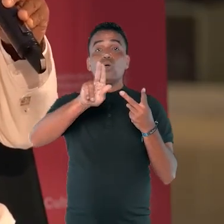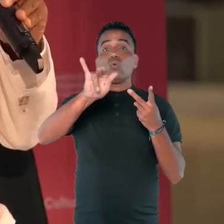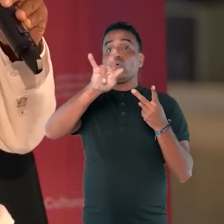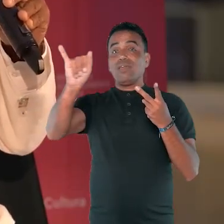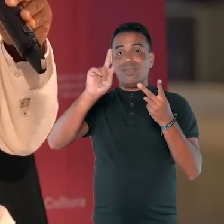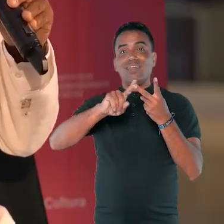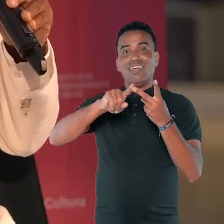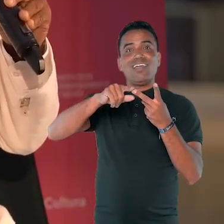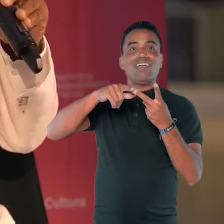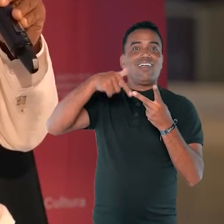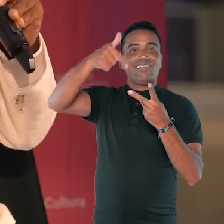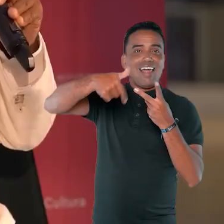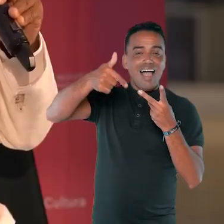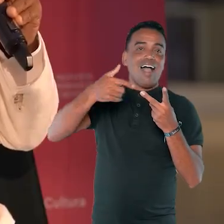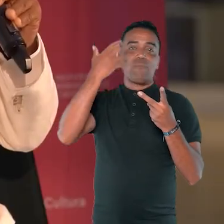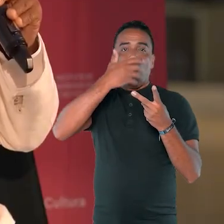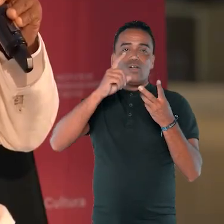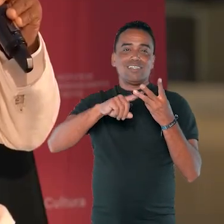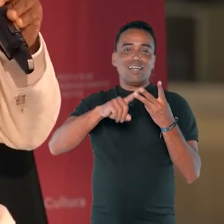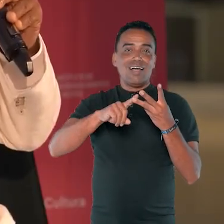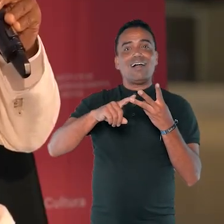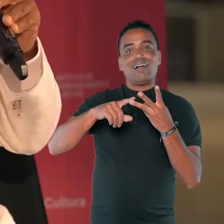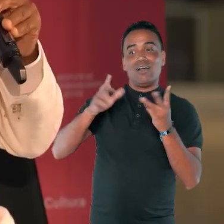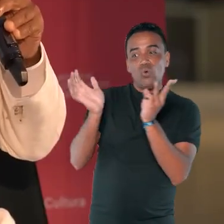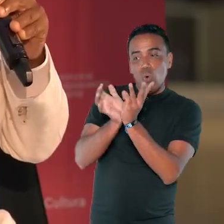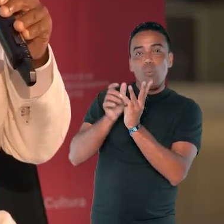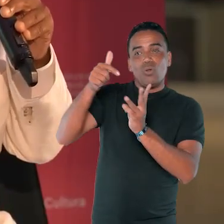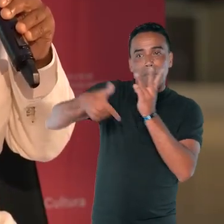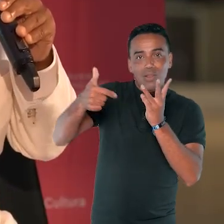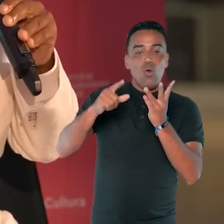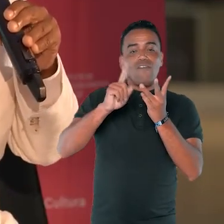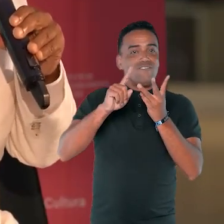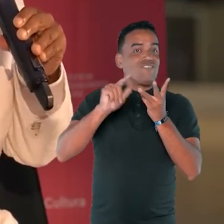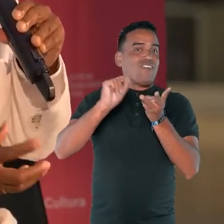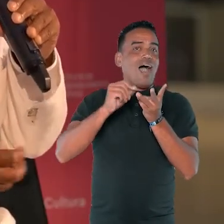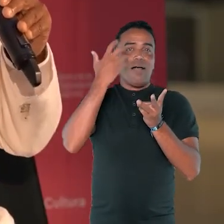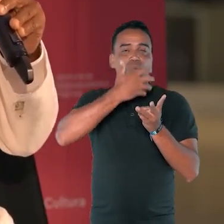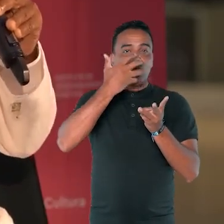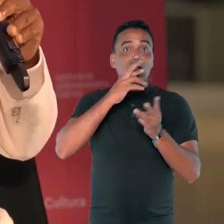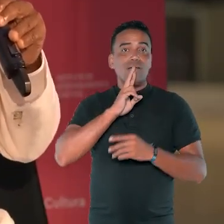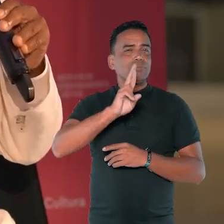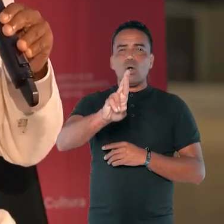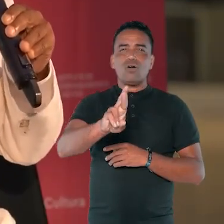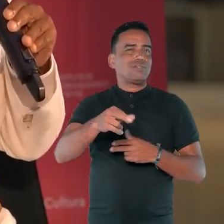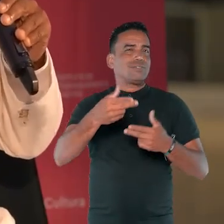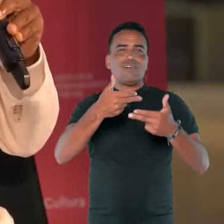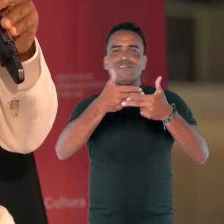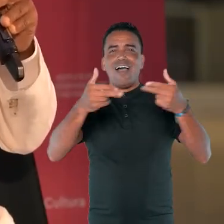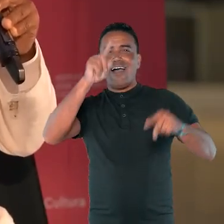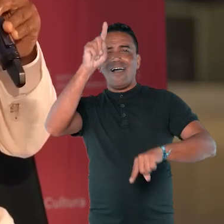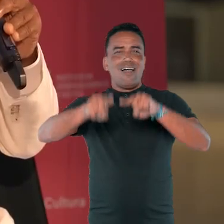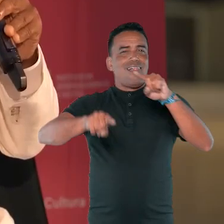operários. Então, isso eu acho que é uma resposta mais rica, mais